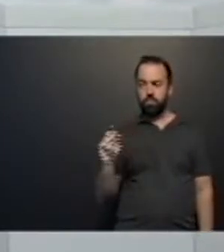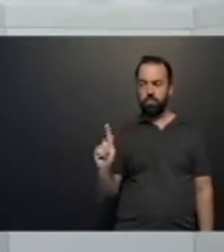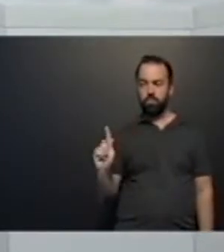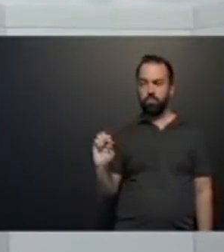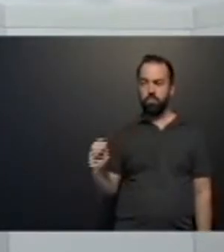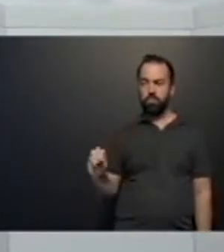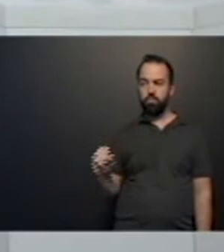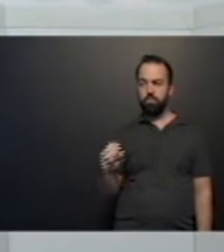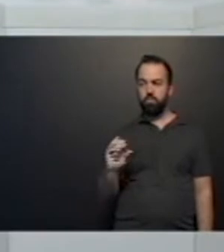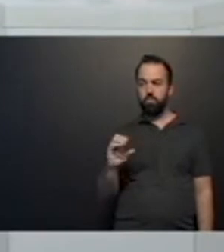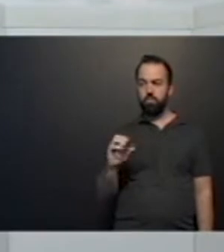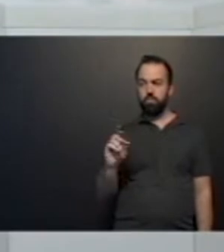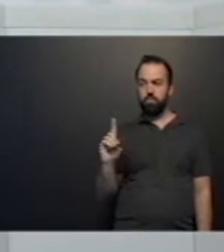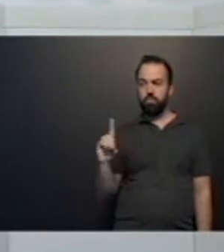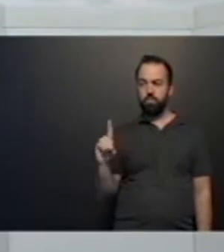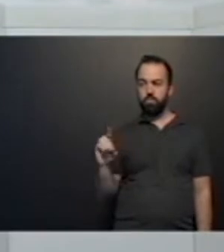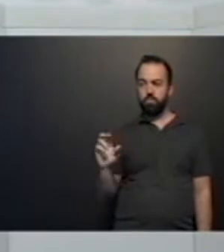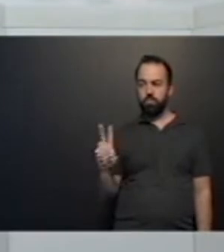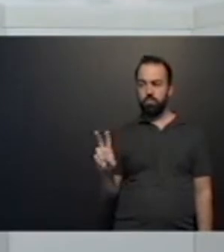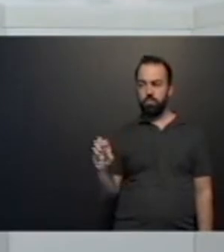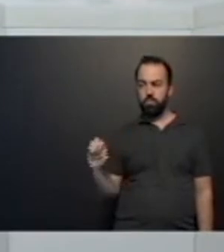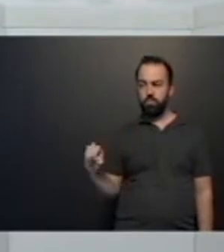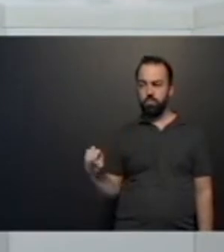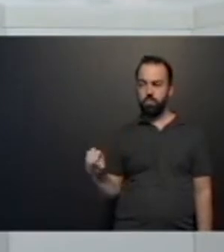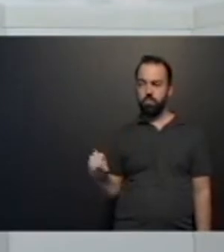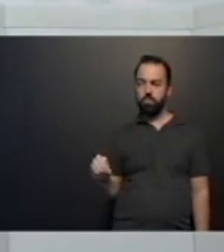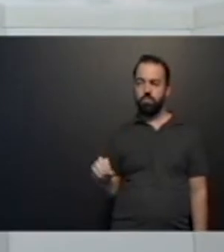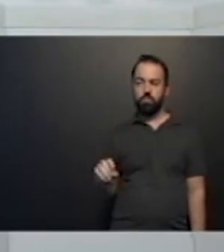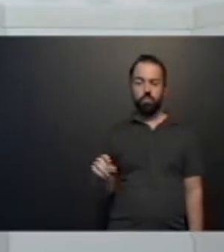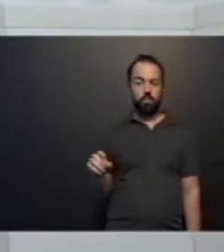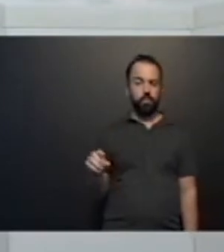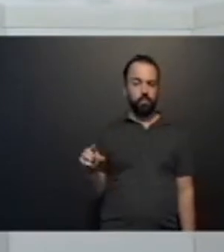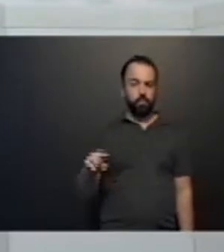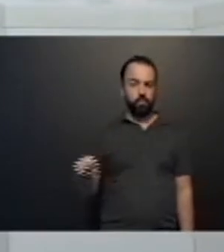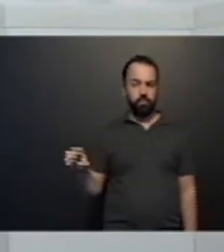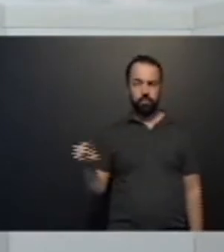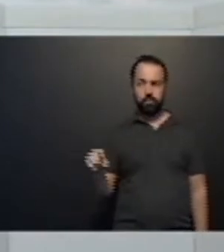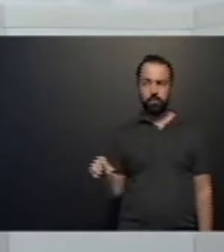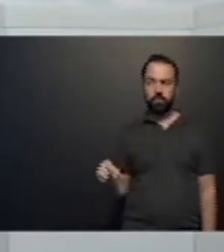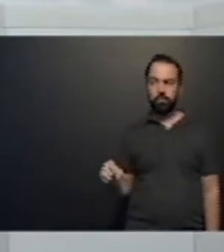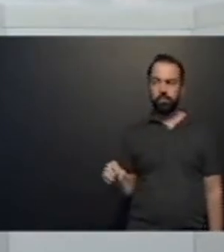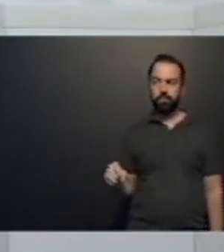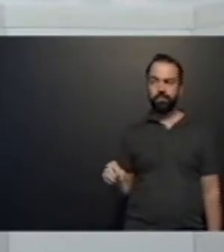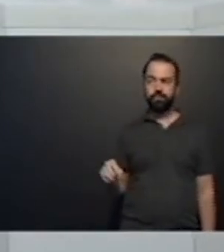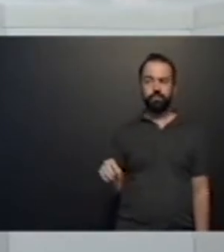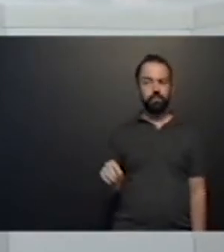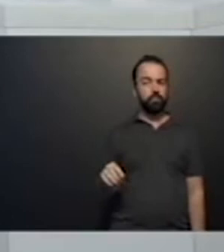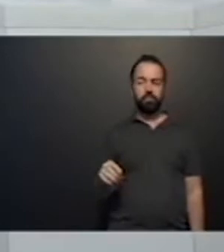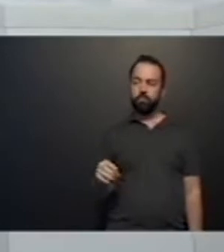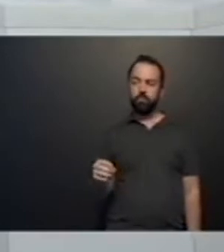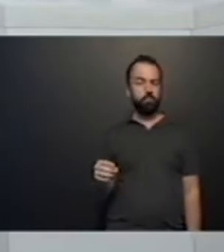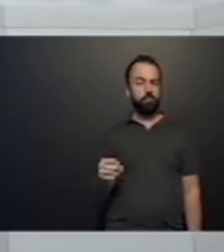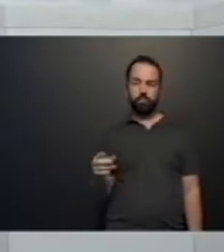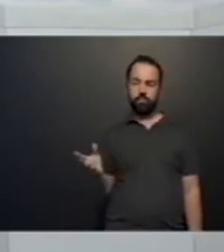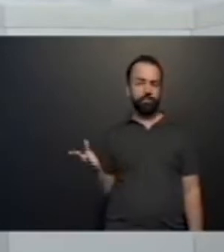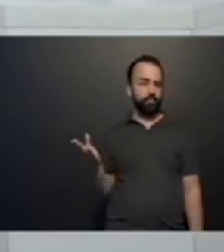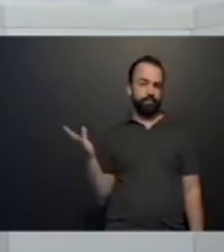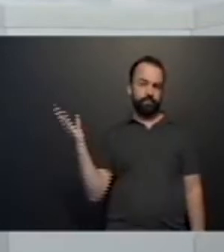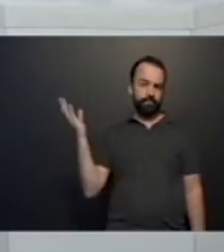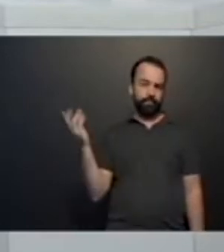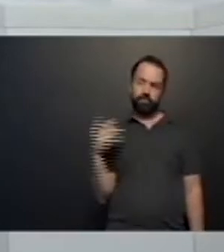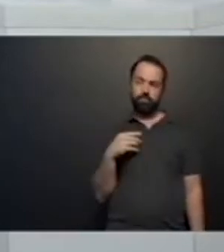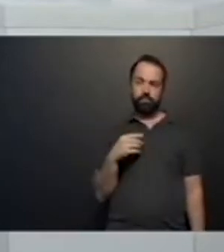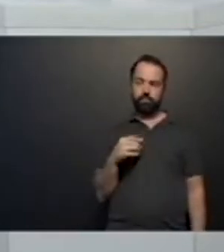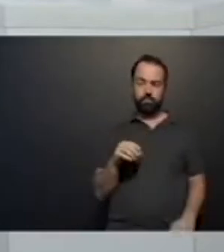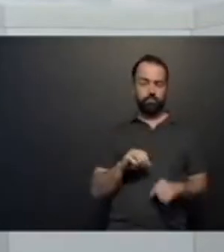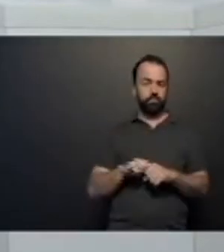soma observa em aqui né que é um distrator é esse o 20 nunca que nós podemos somar o 15